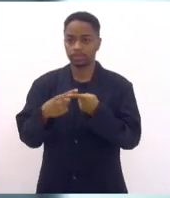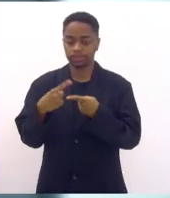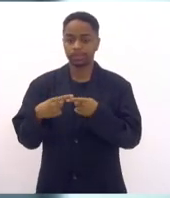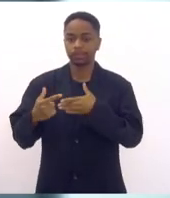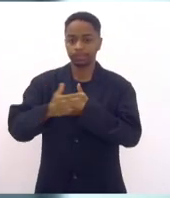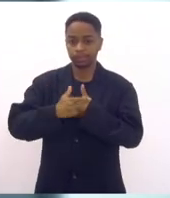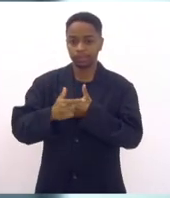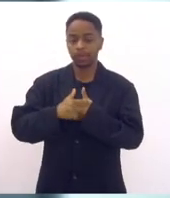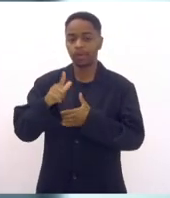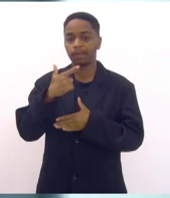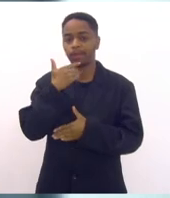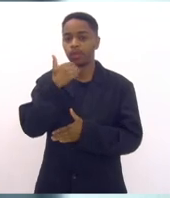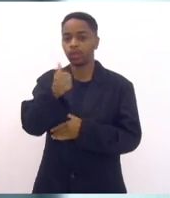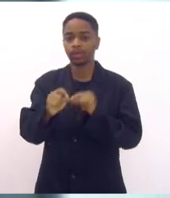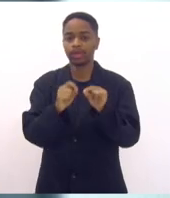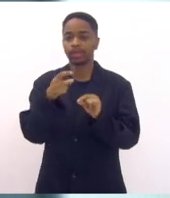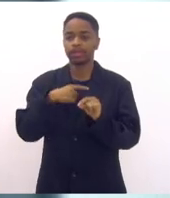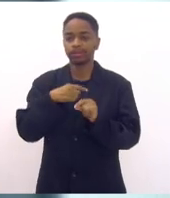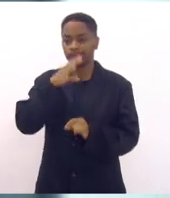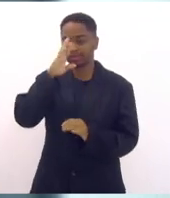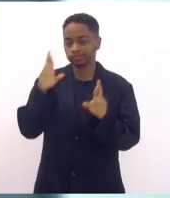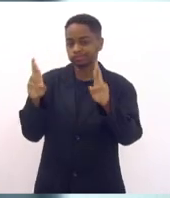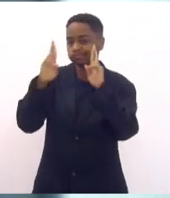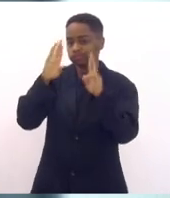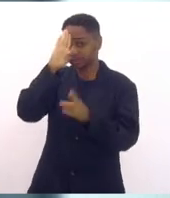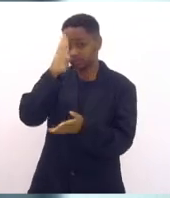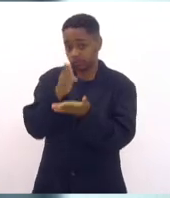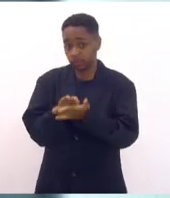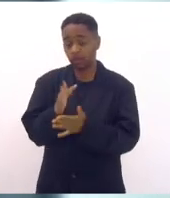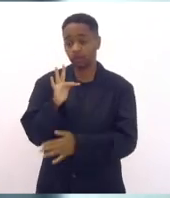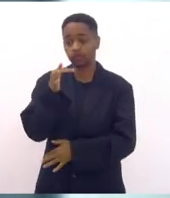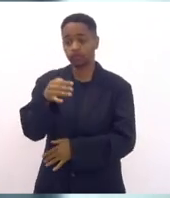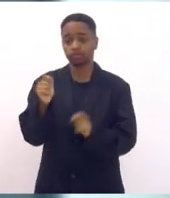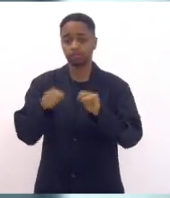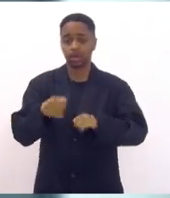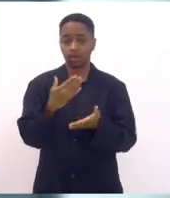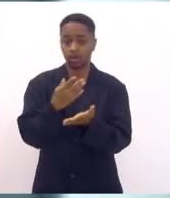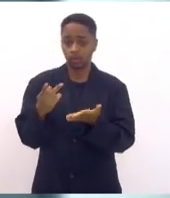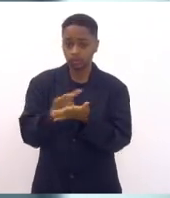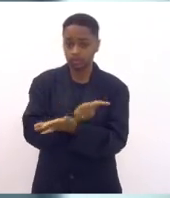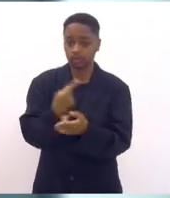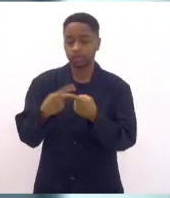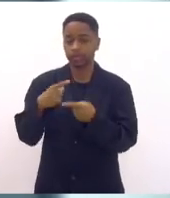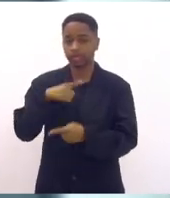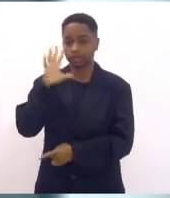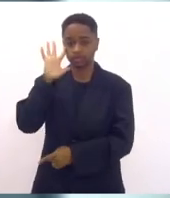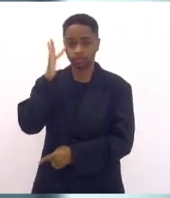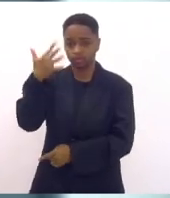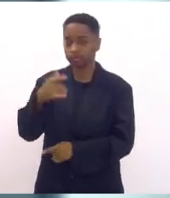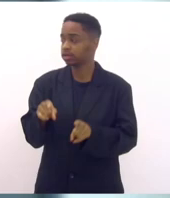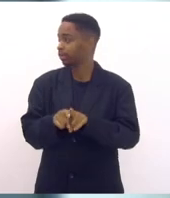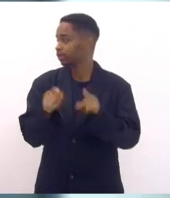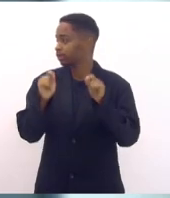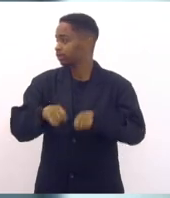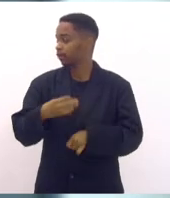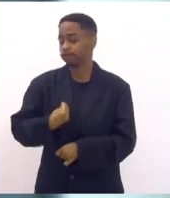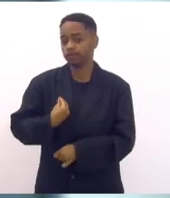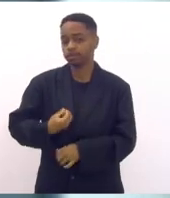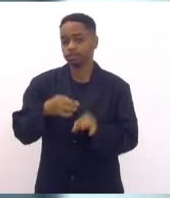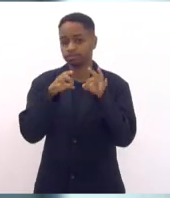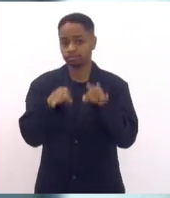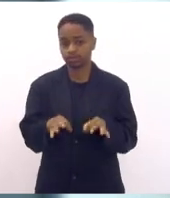ter a confiança e a esperança que um dia isso pode acontecer que tenha uma solução para Que ela possa viver com dignidade então